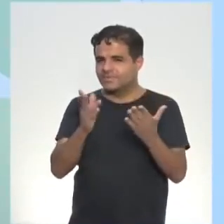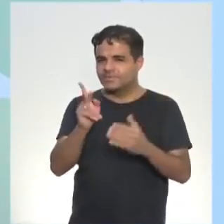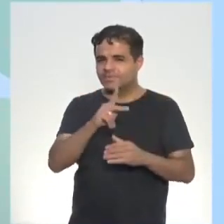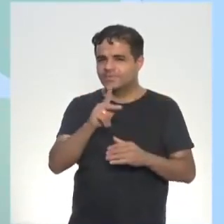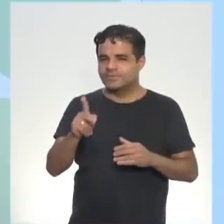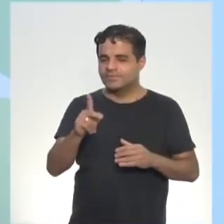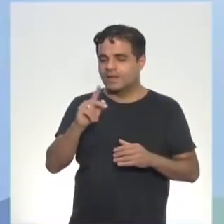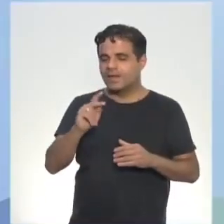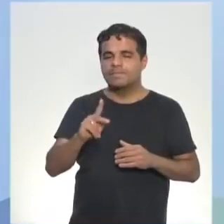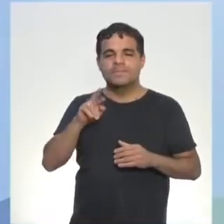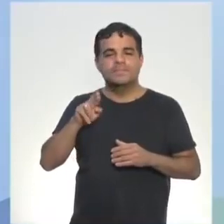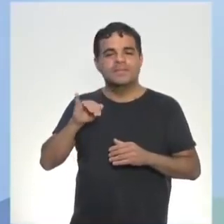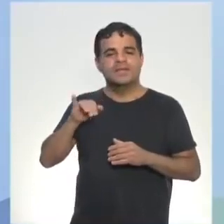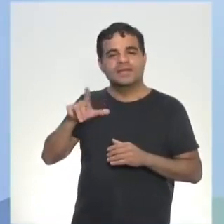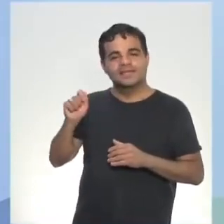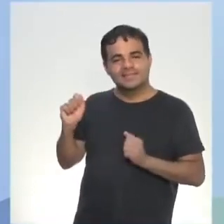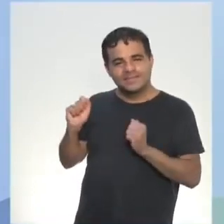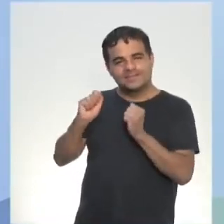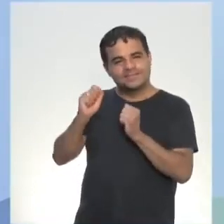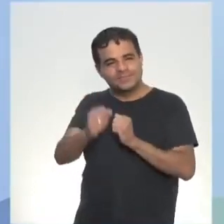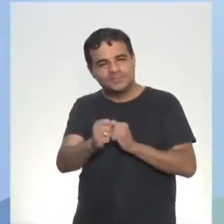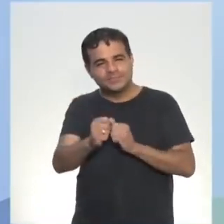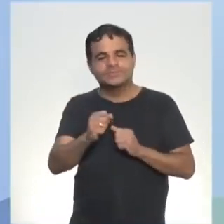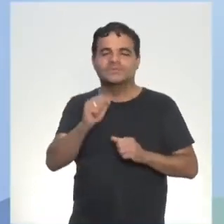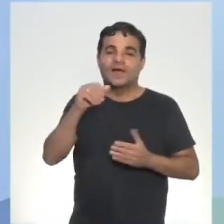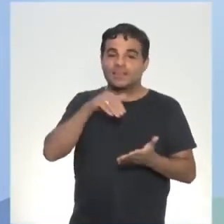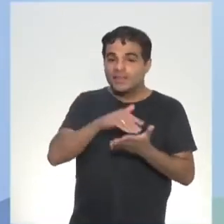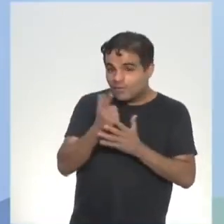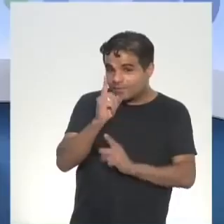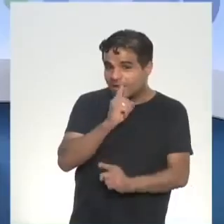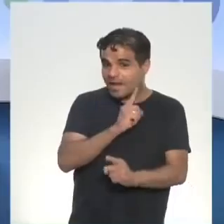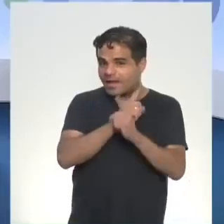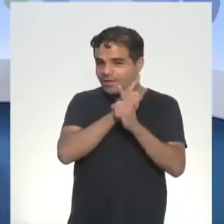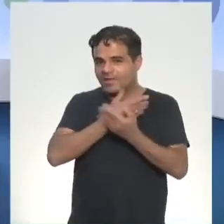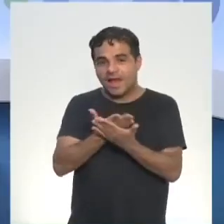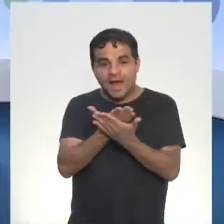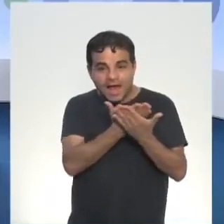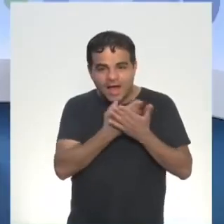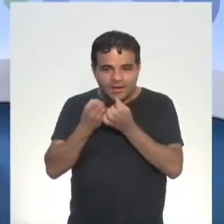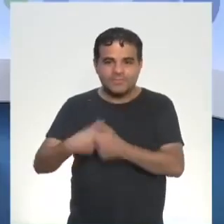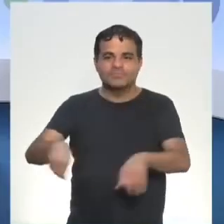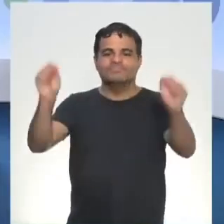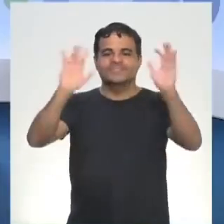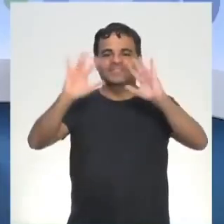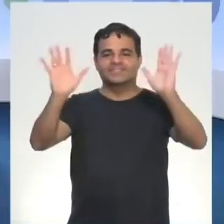aí na área. É isso aí, gente. Até a nossa próxima aula. Tchau, tchau. Tchau, pessoal!